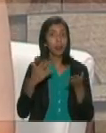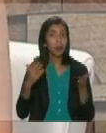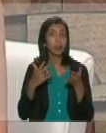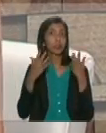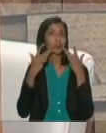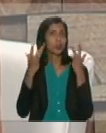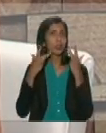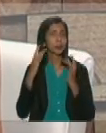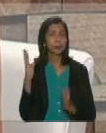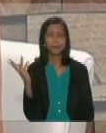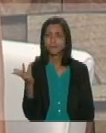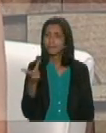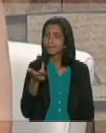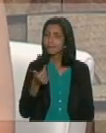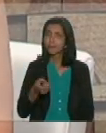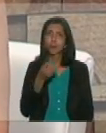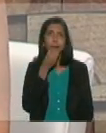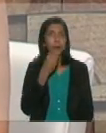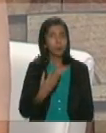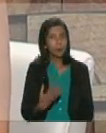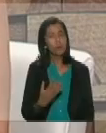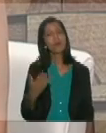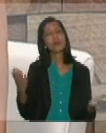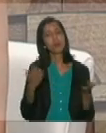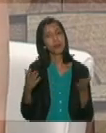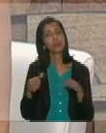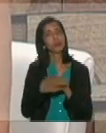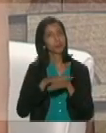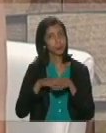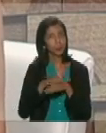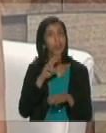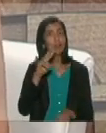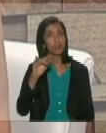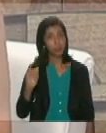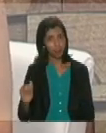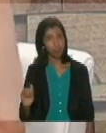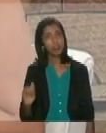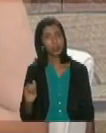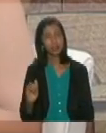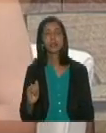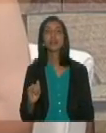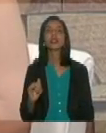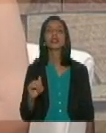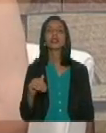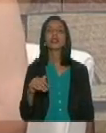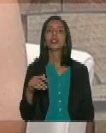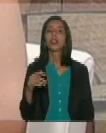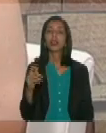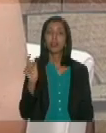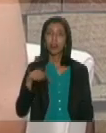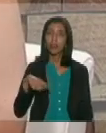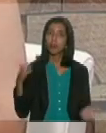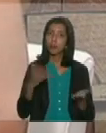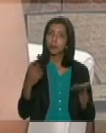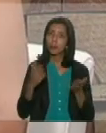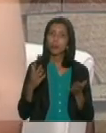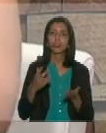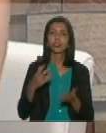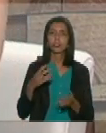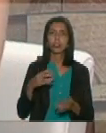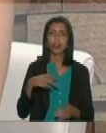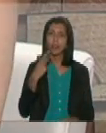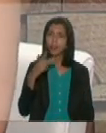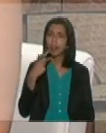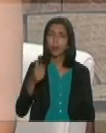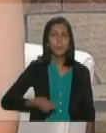peça extraordinária, que nós vamos falar sobre ela ao longo aqui do nosso papo, que eu não me canso de dizer que